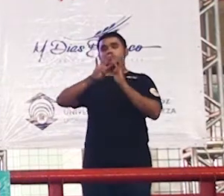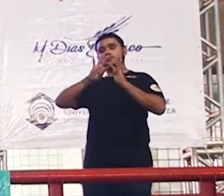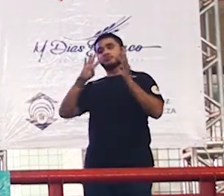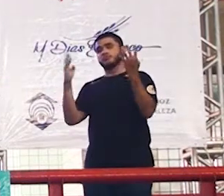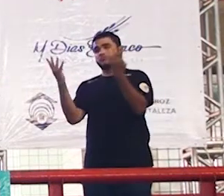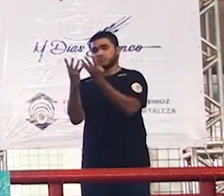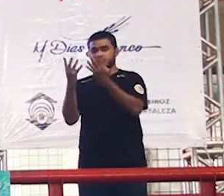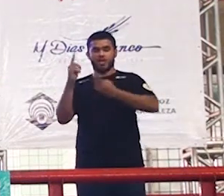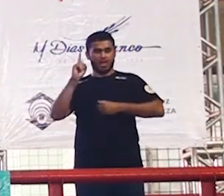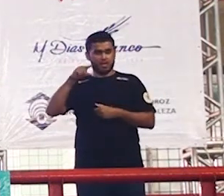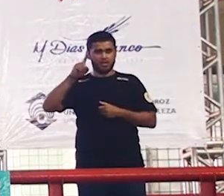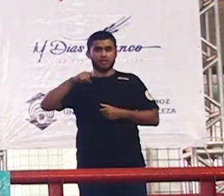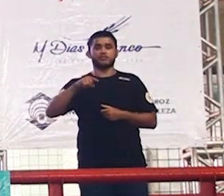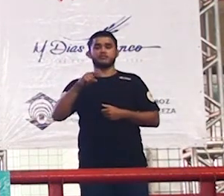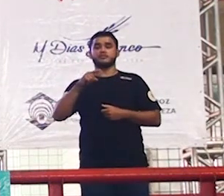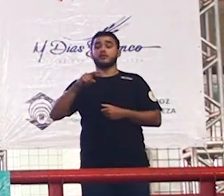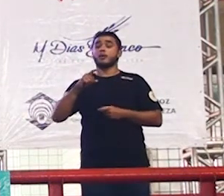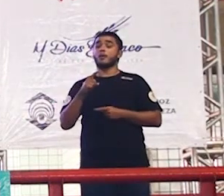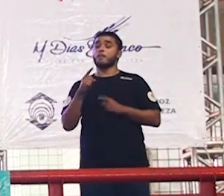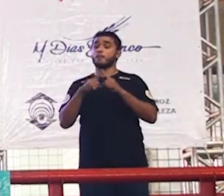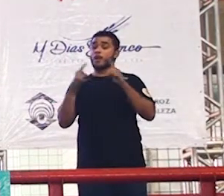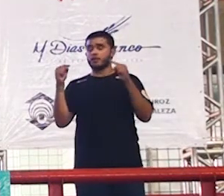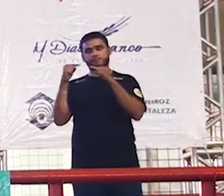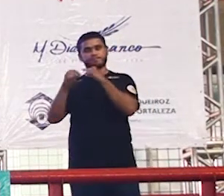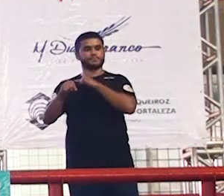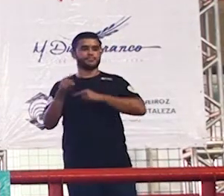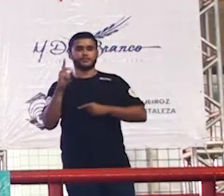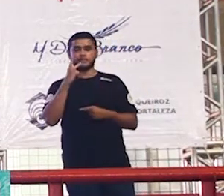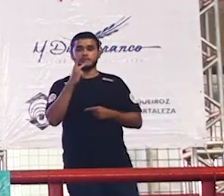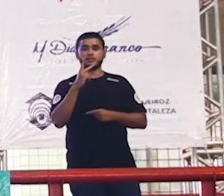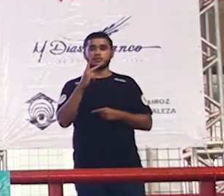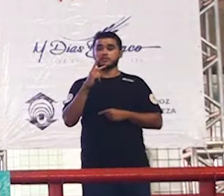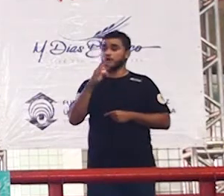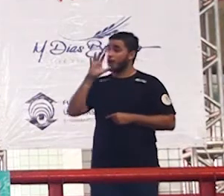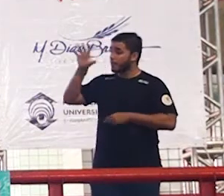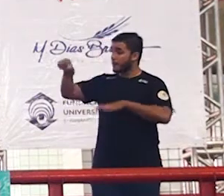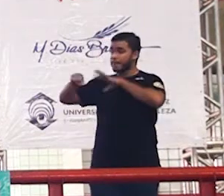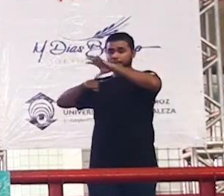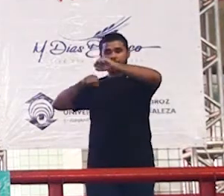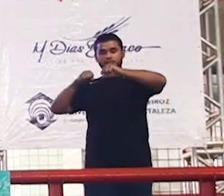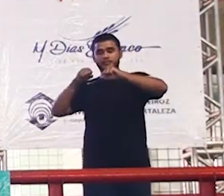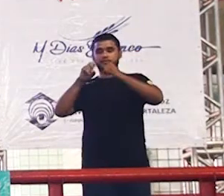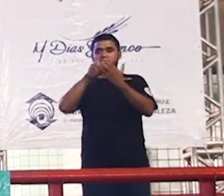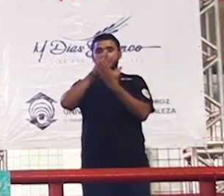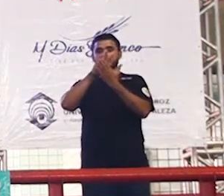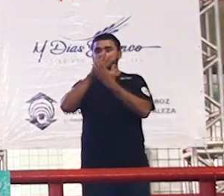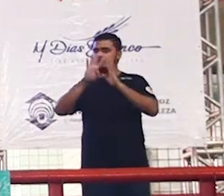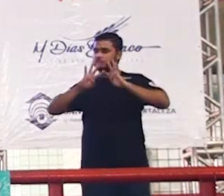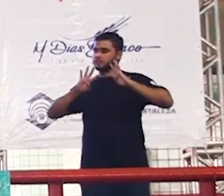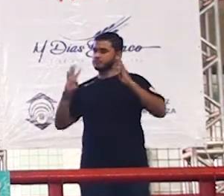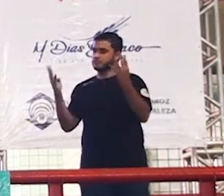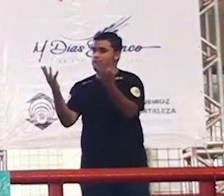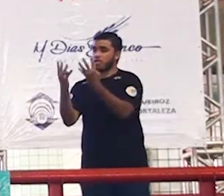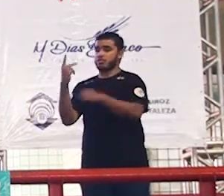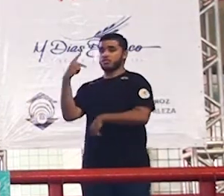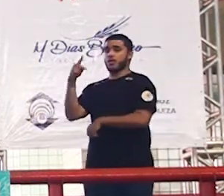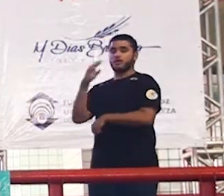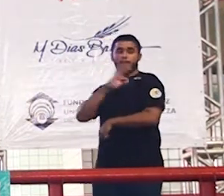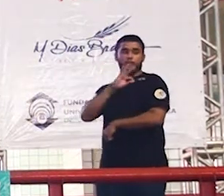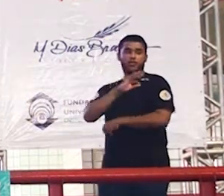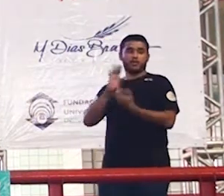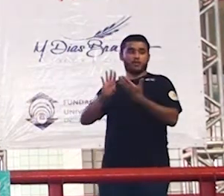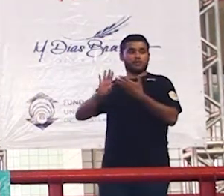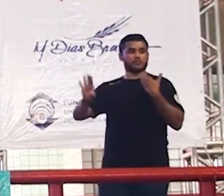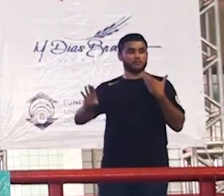Ok. Mas o que ele disse foi que a polícia pegou os índios e com os índios cercou o prédio.